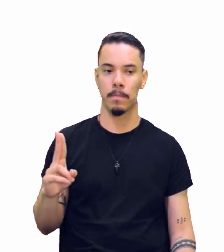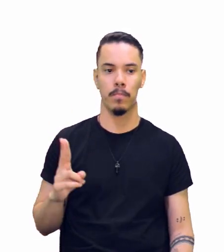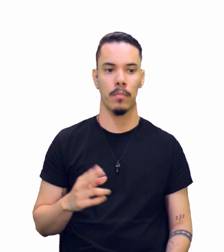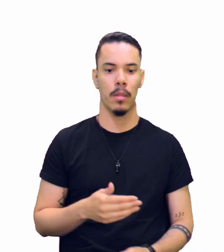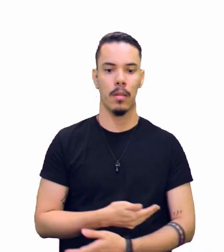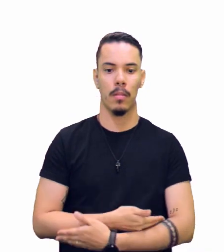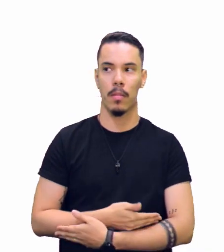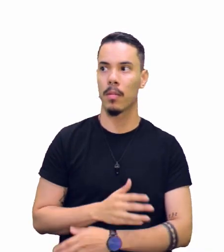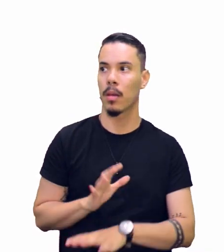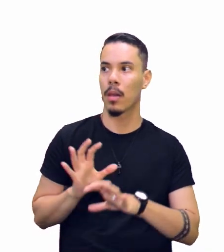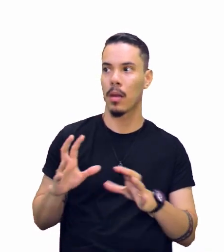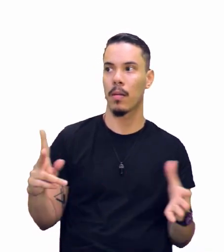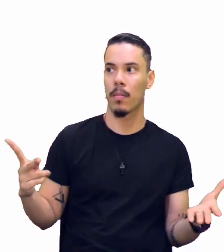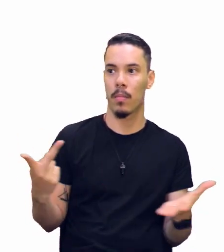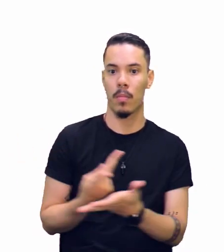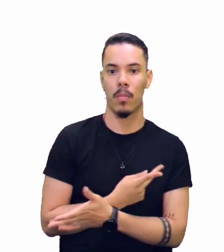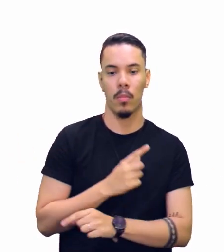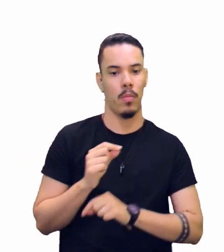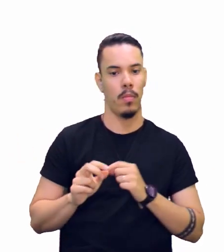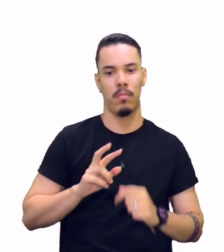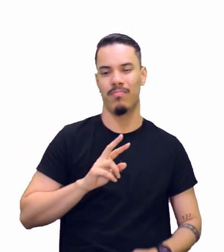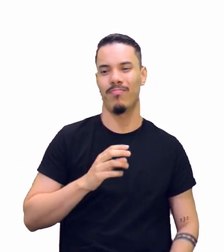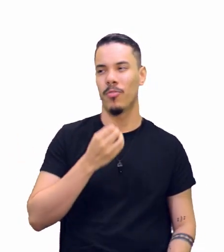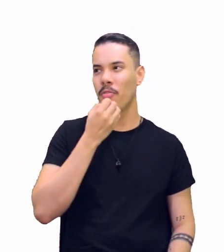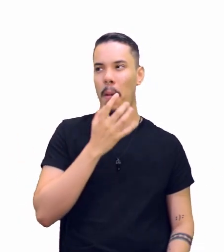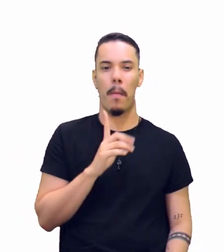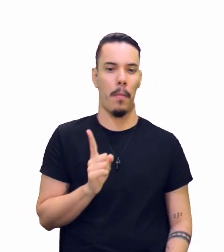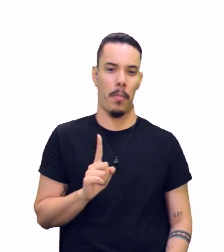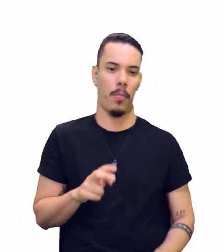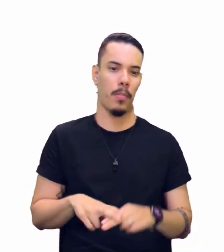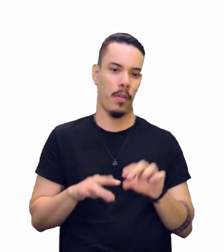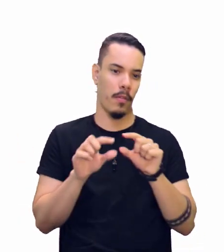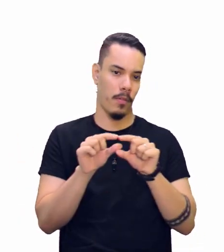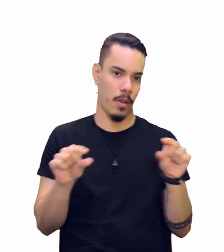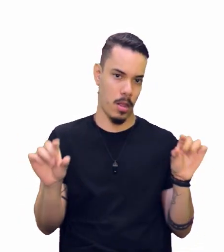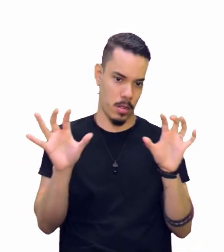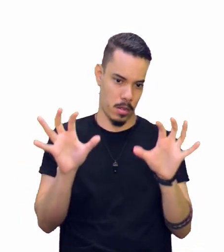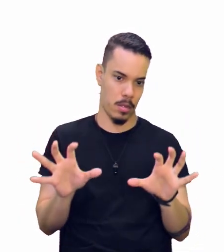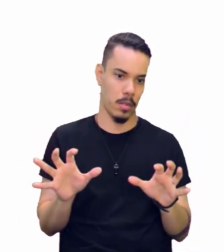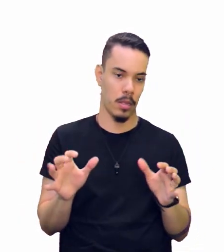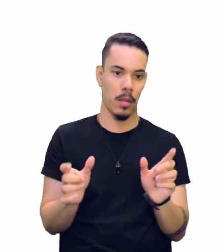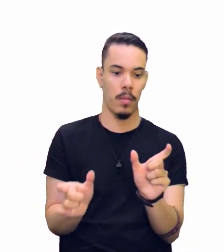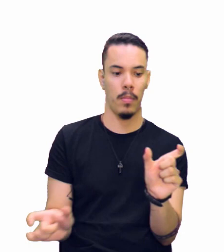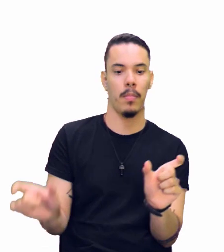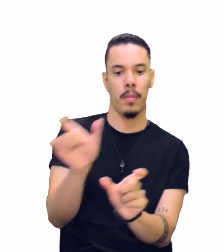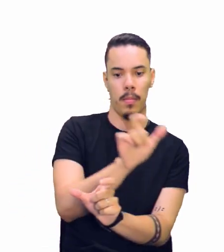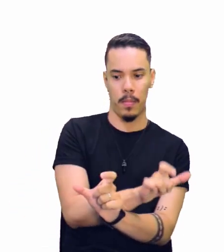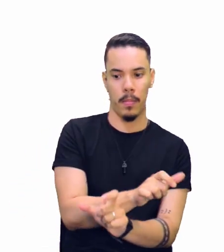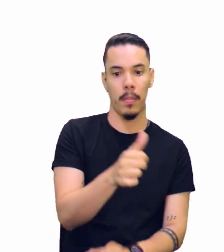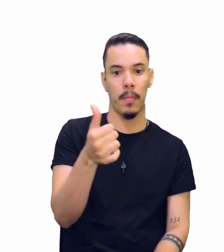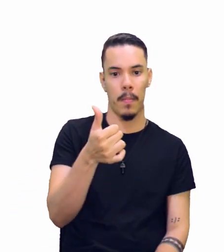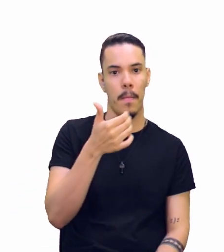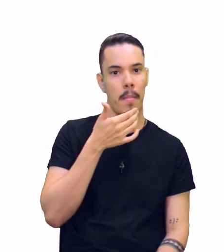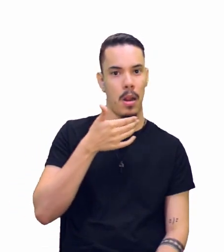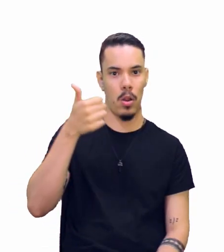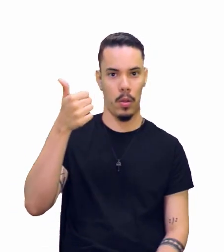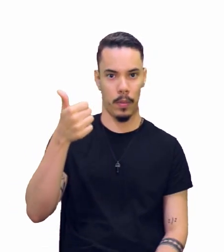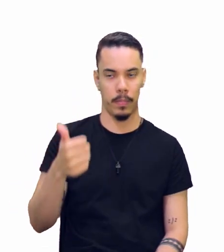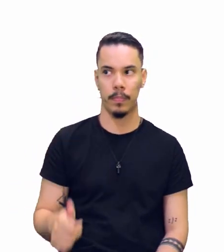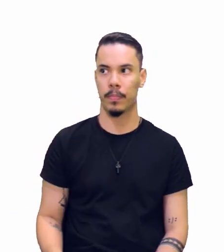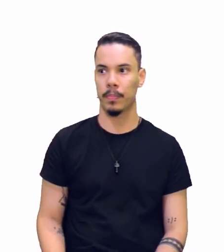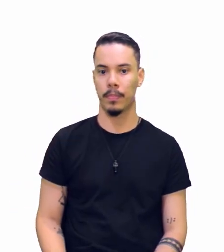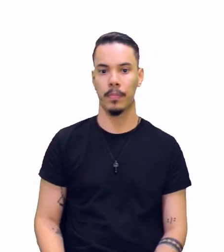hungry. E nesse caso, não ficaria também muito bacaninha. Então é melhor nessa frase a condição vir primeiro, só porque eu acho que fica melhor.